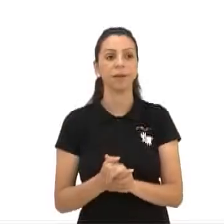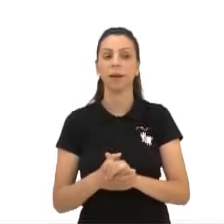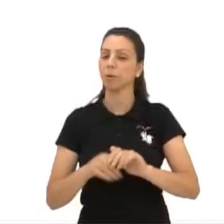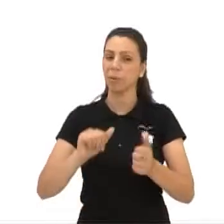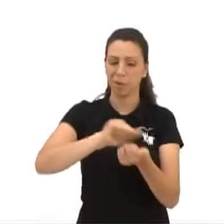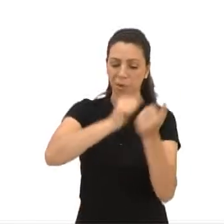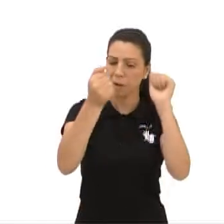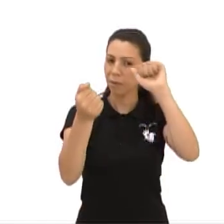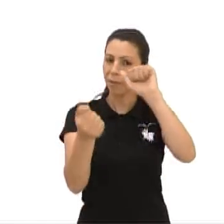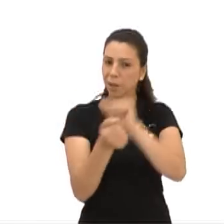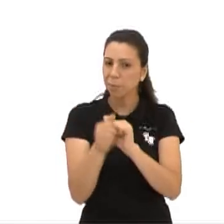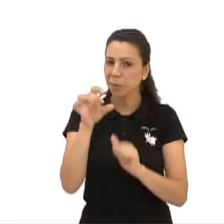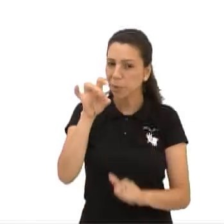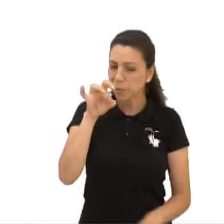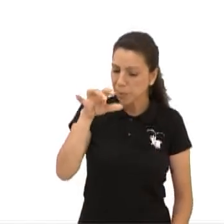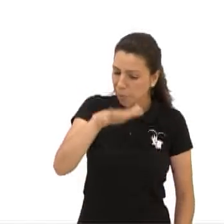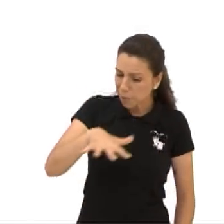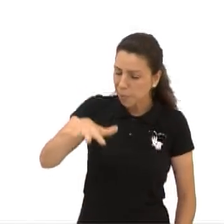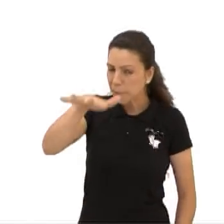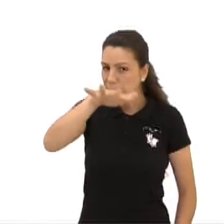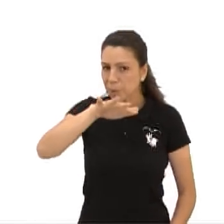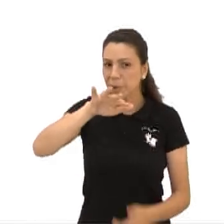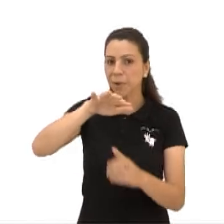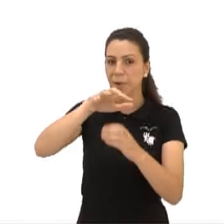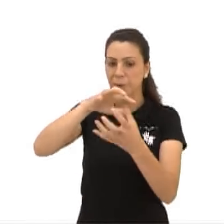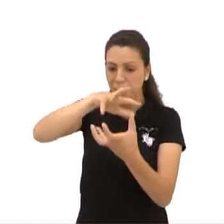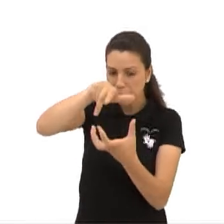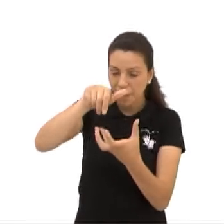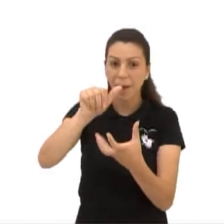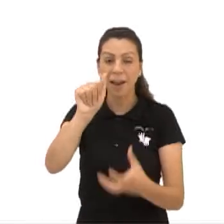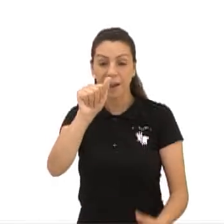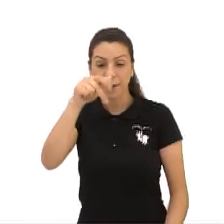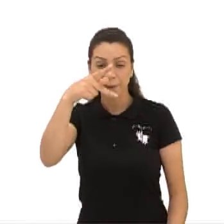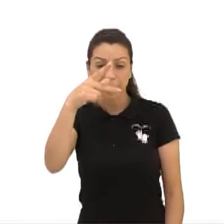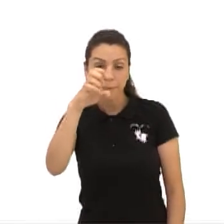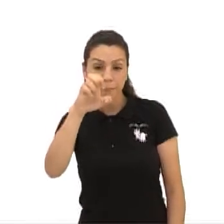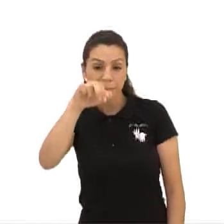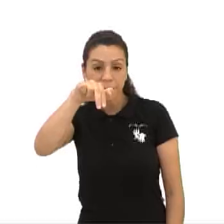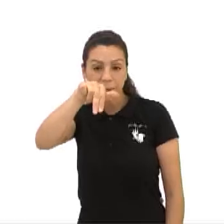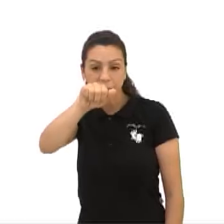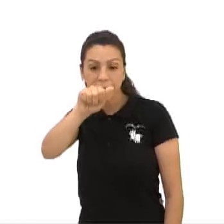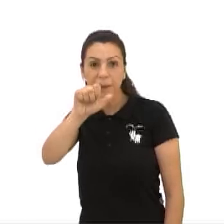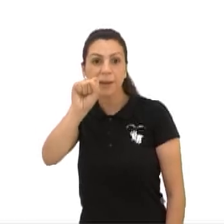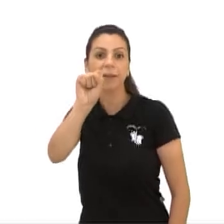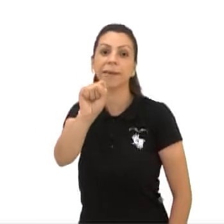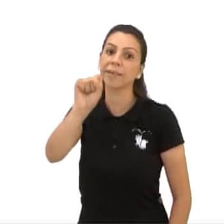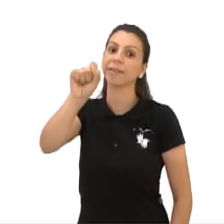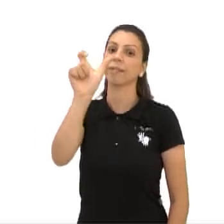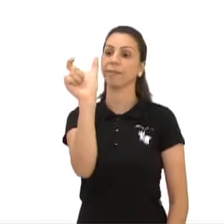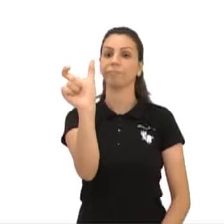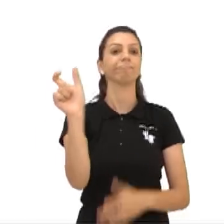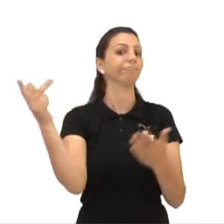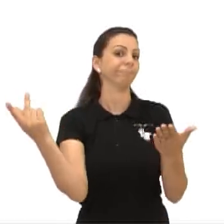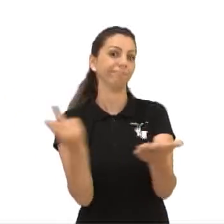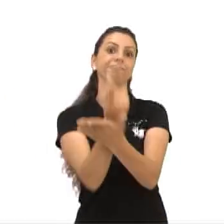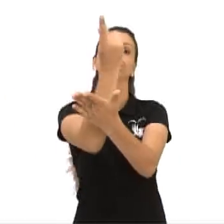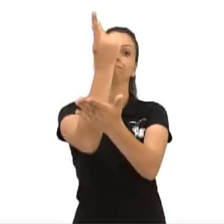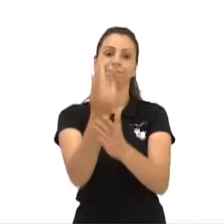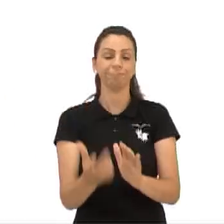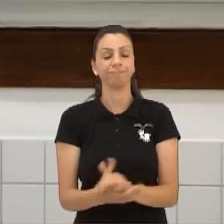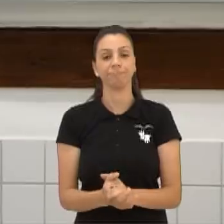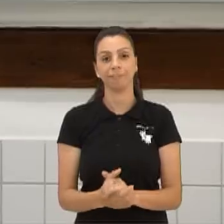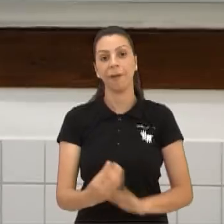que se adapta apenas a ambientes terrestres. A palavra apenas ali está comprometendo a frase. Seres